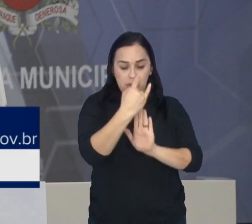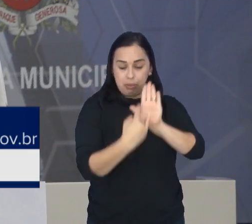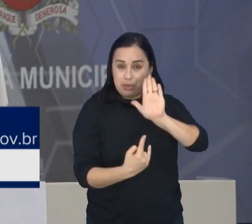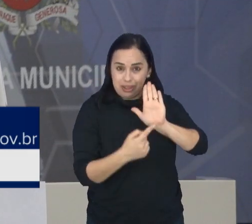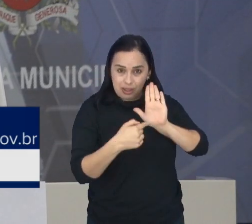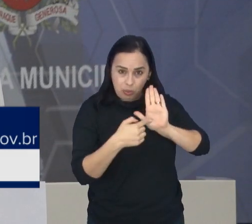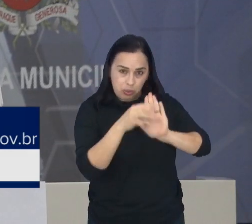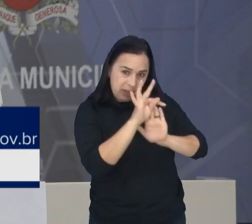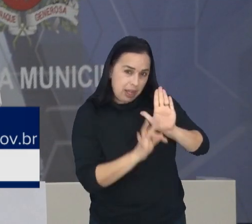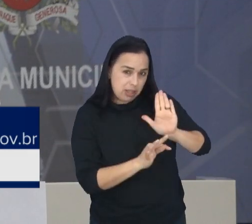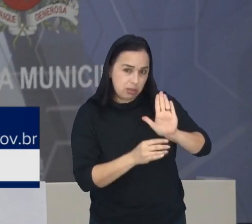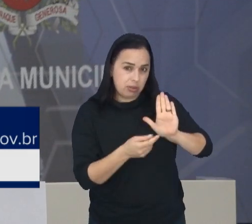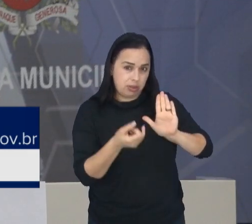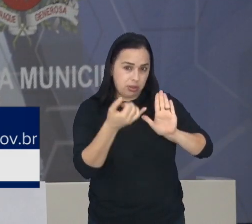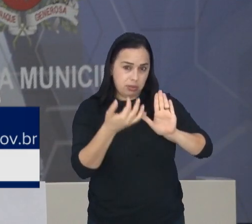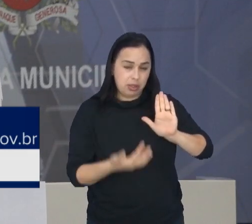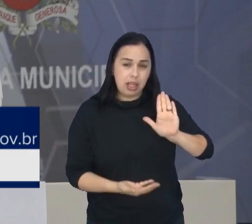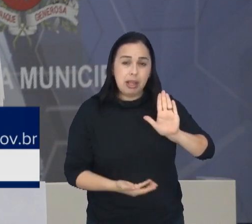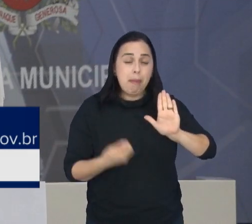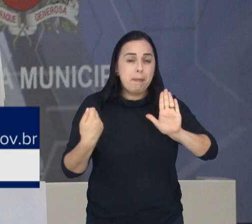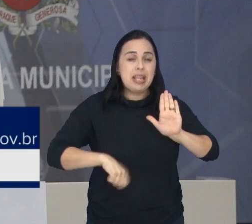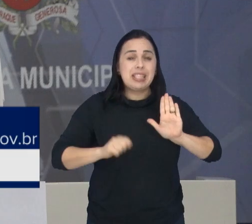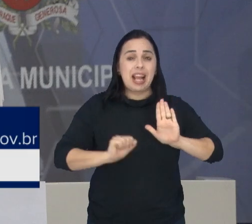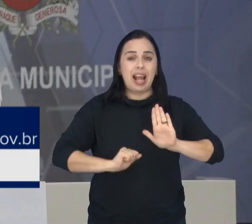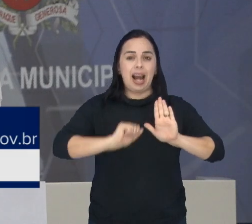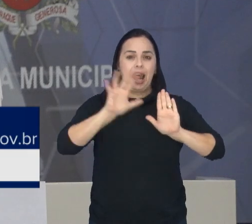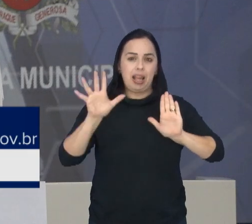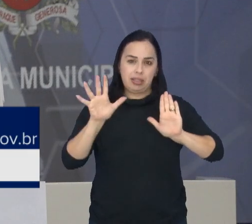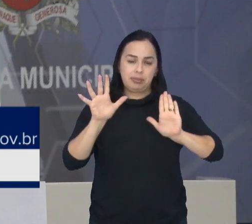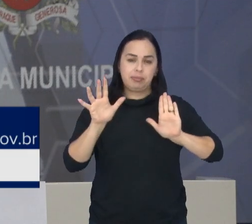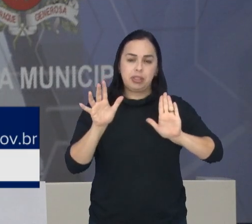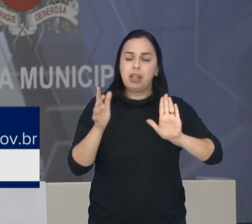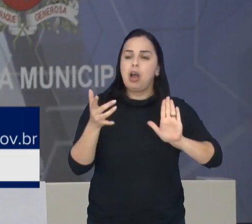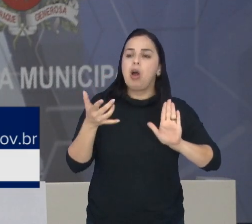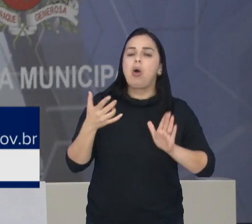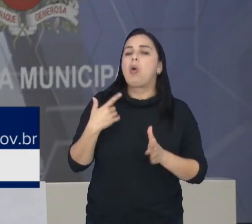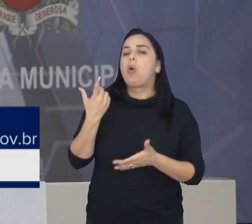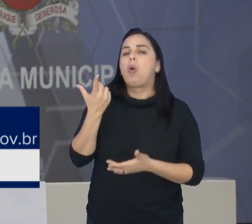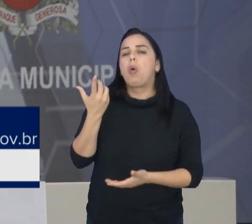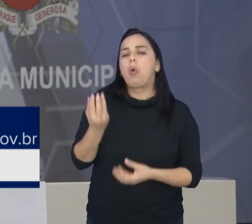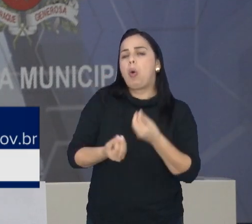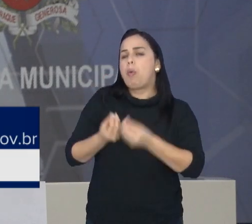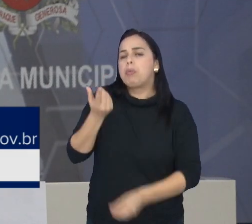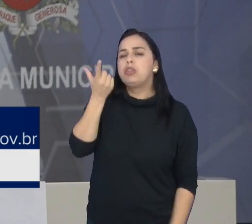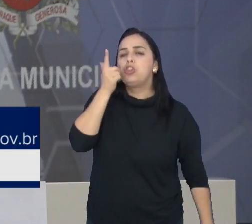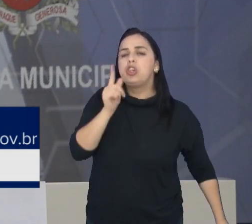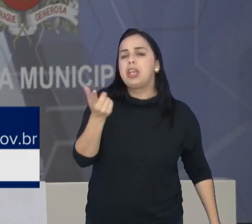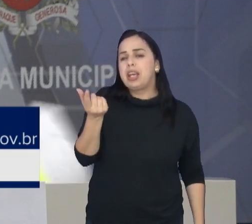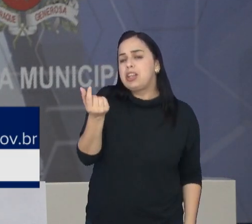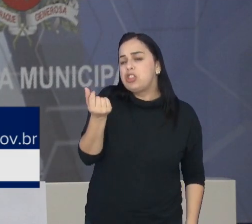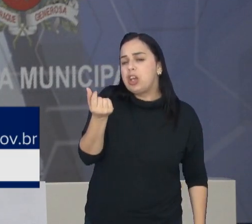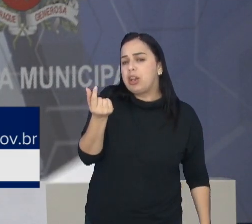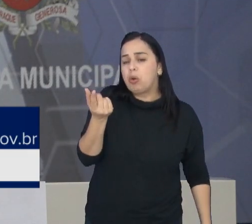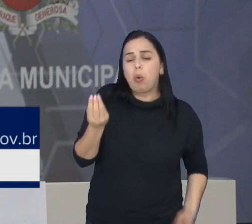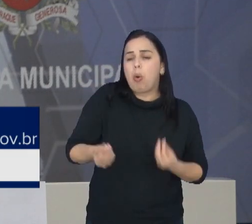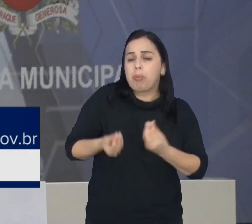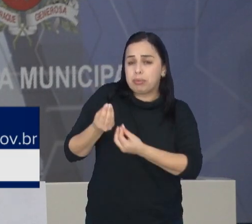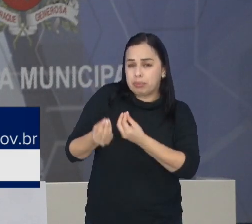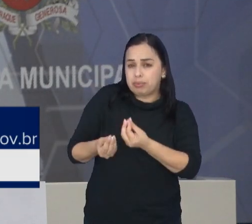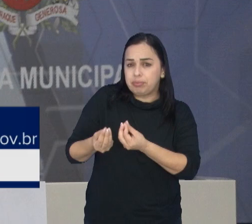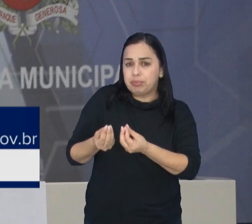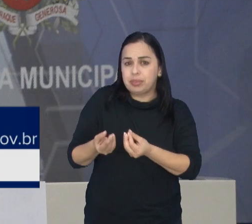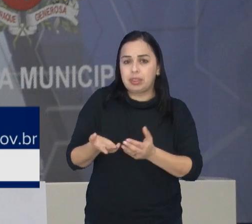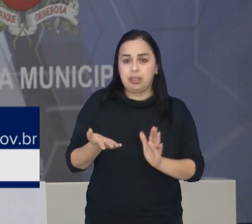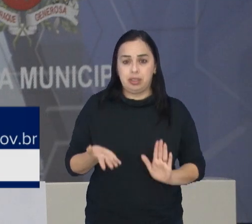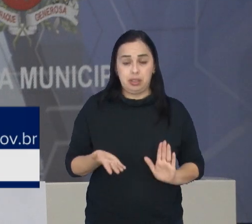texto normativo que nós vamos votar do projeto que haverá recurso, da onde vem esse recurso. E o parecer nosso